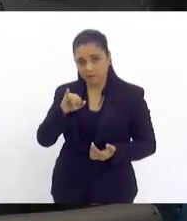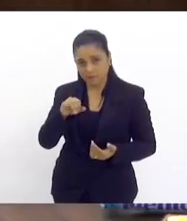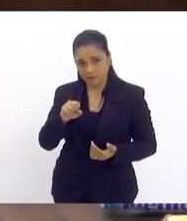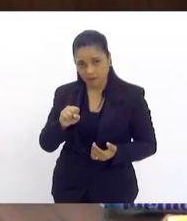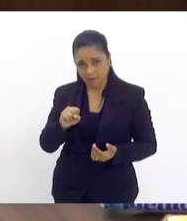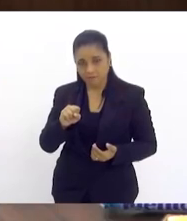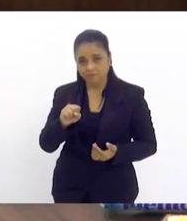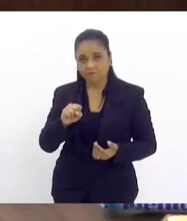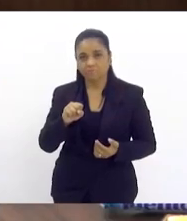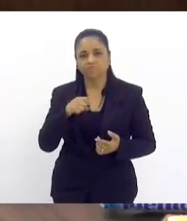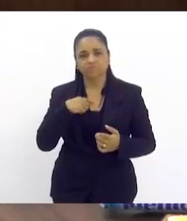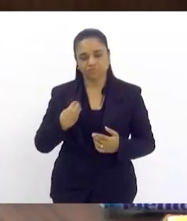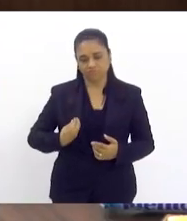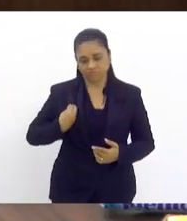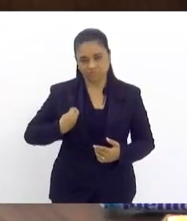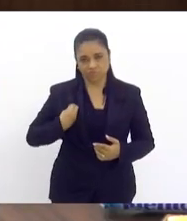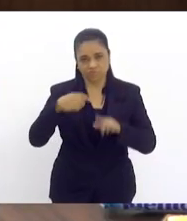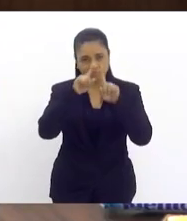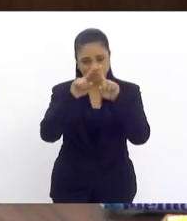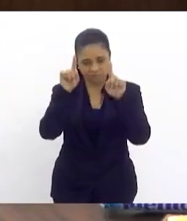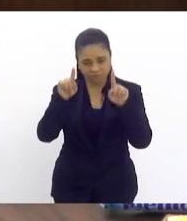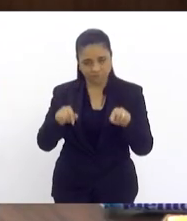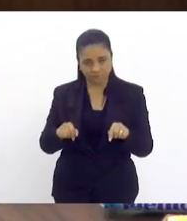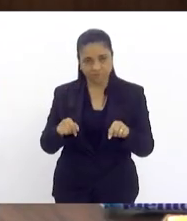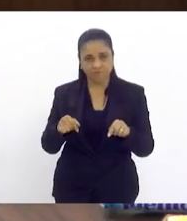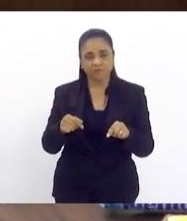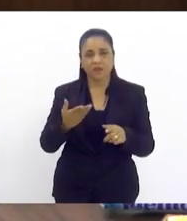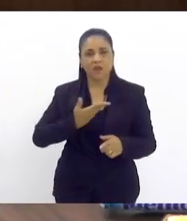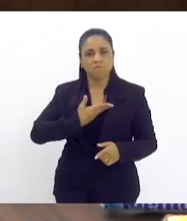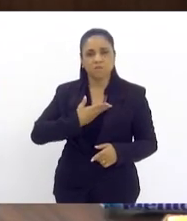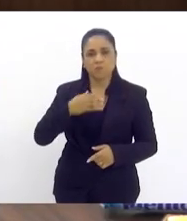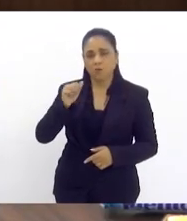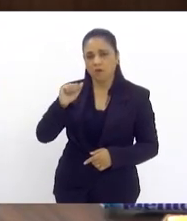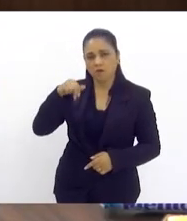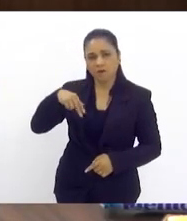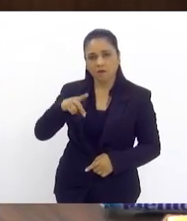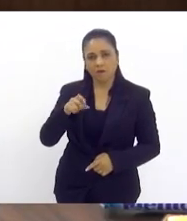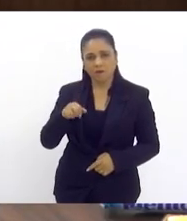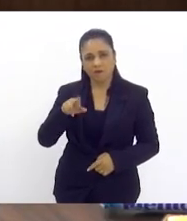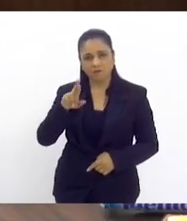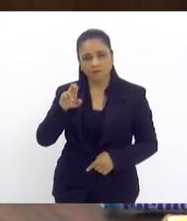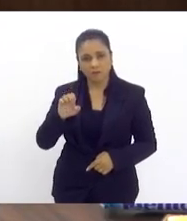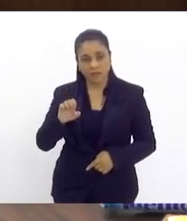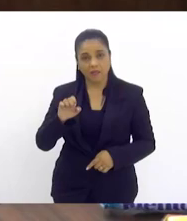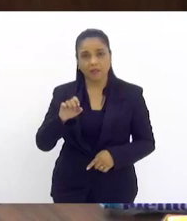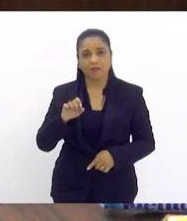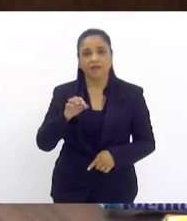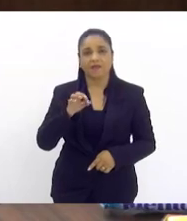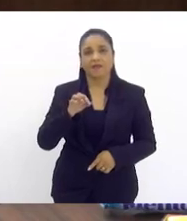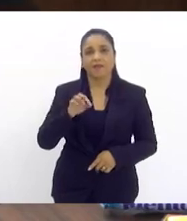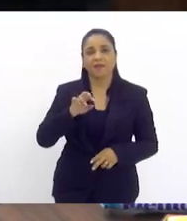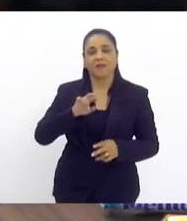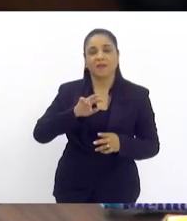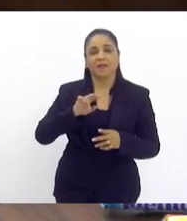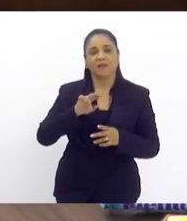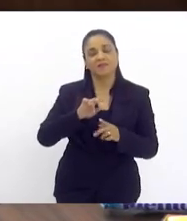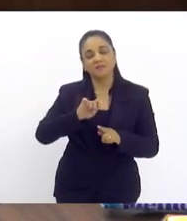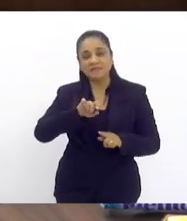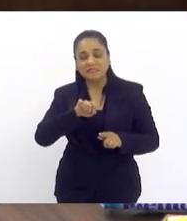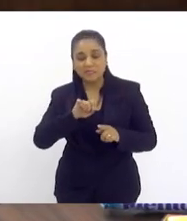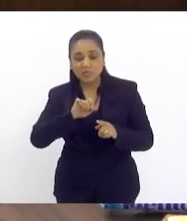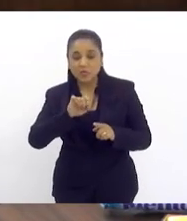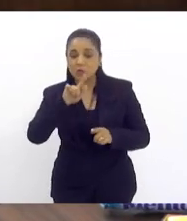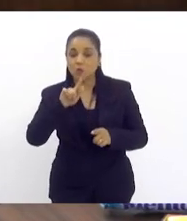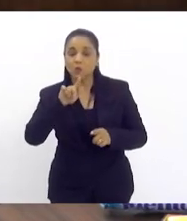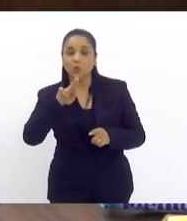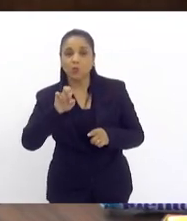tem a presença aqui de um servidor, amigo meu, chamado André, apelidado por Gugu, uma pessoa que desenvolve um projeto social fantástico